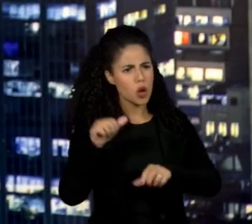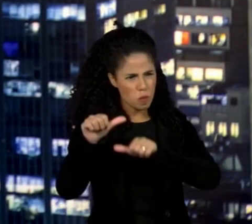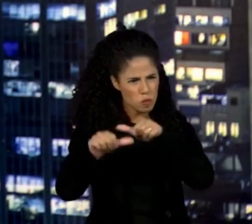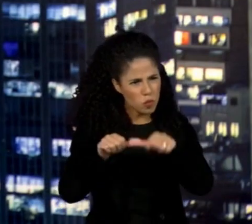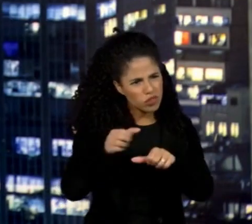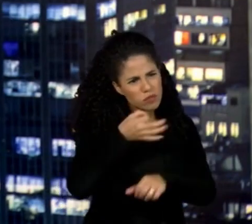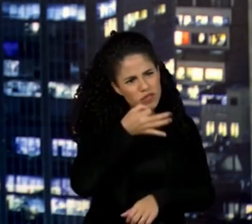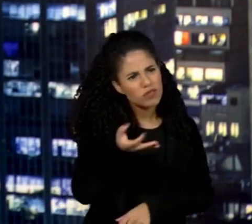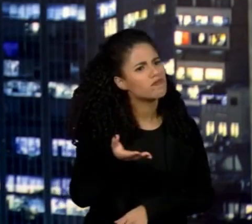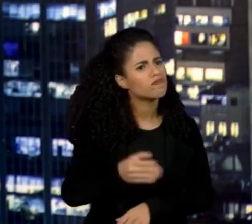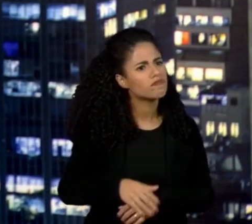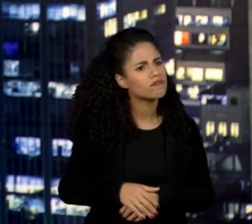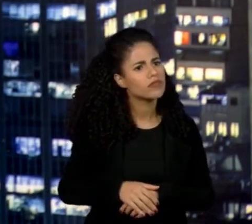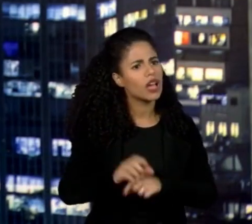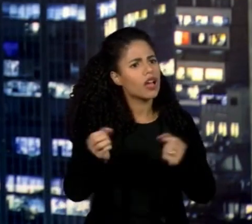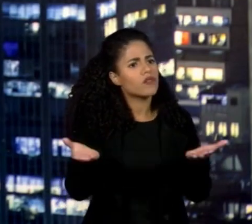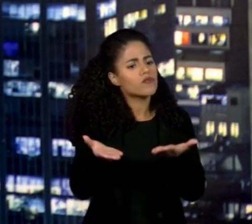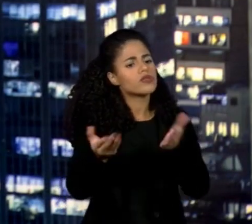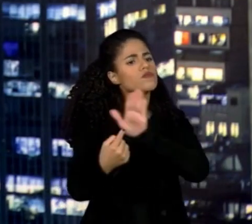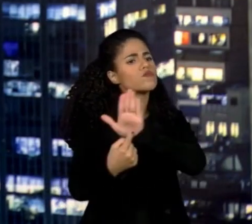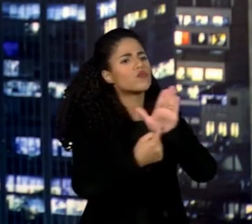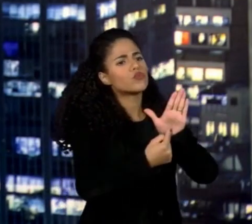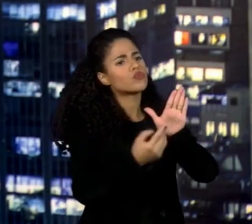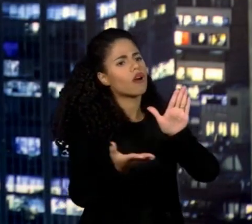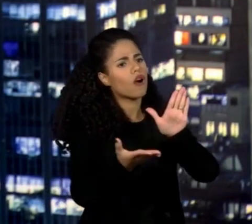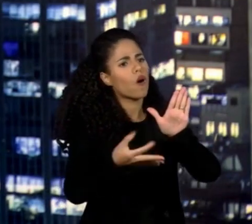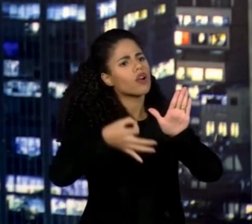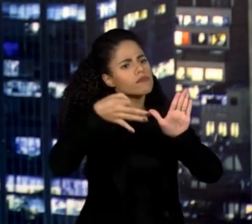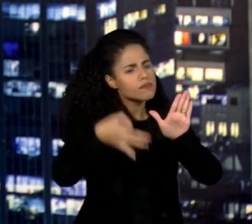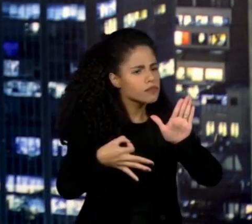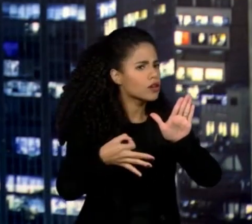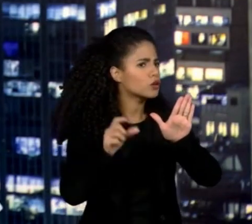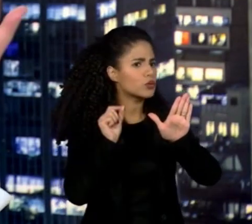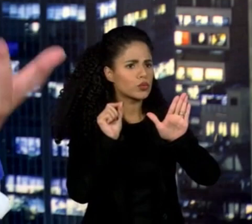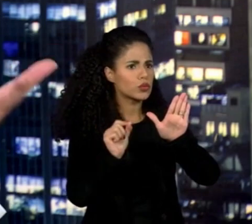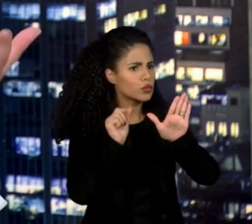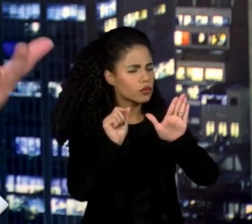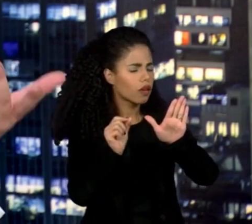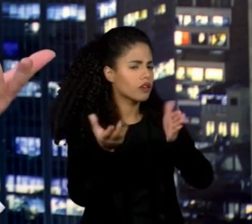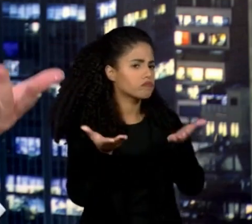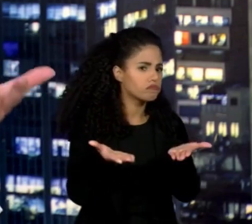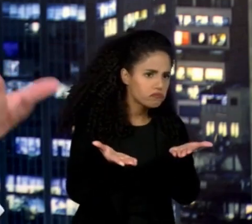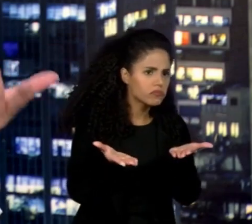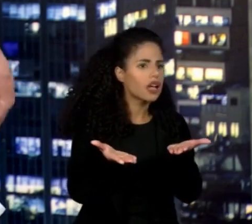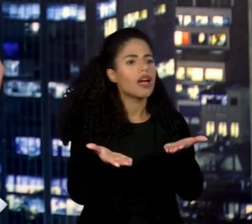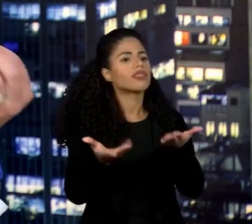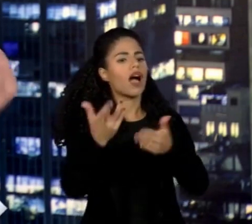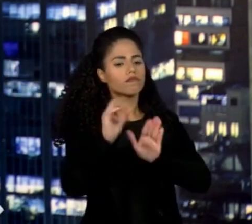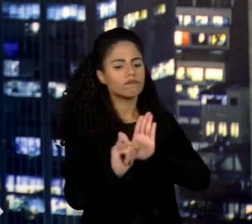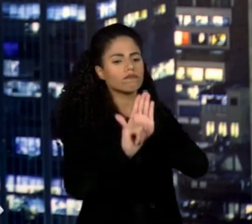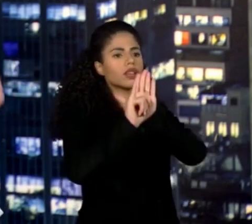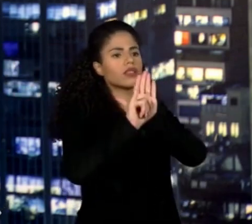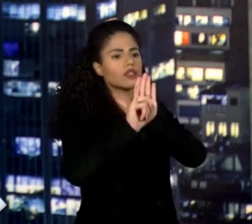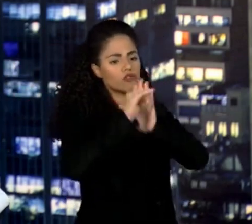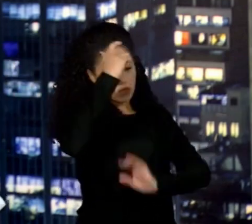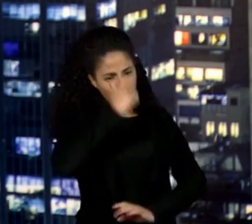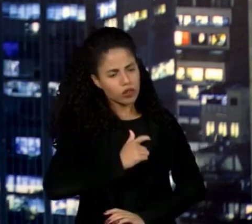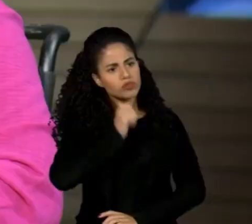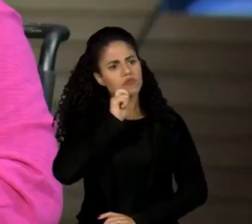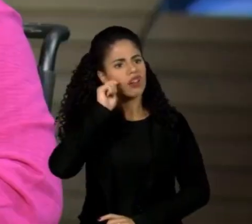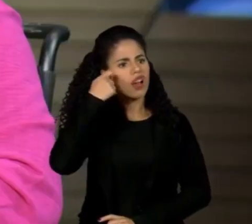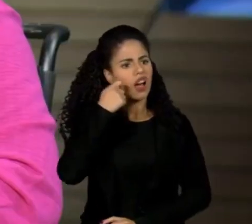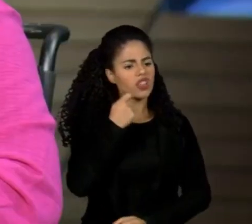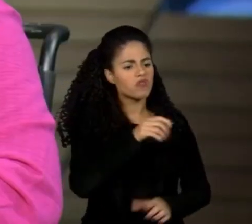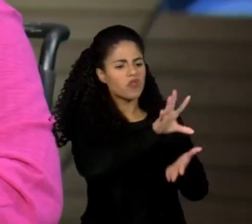andando citou essa essa questão aí da questão da identidade não precisasse